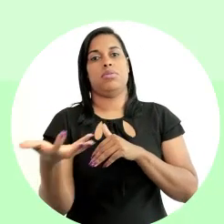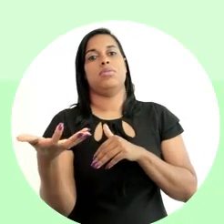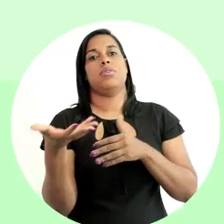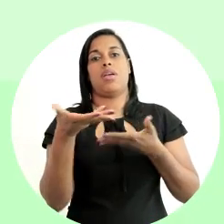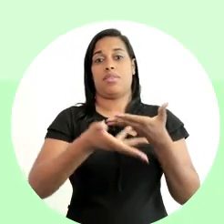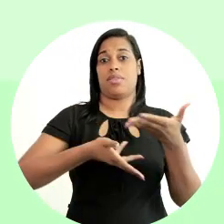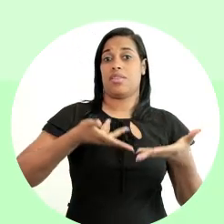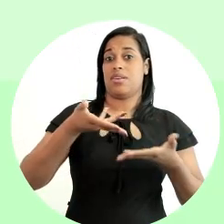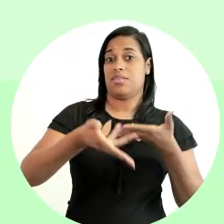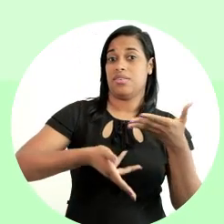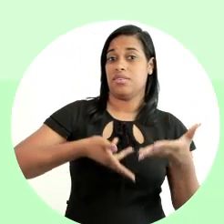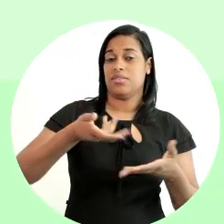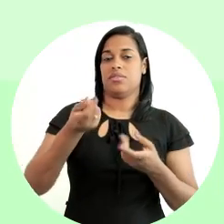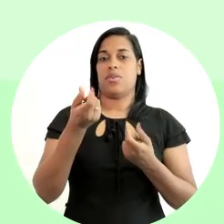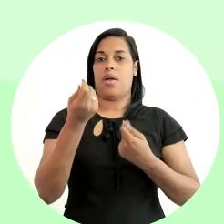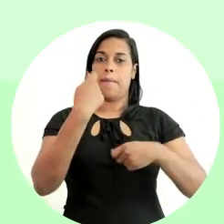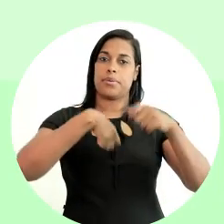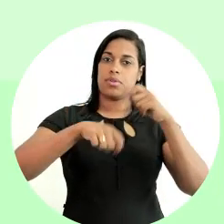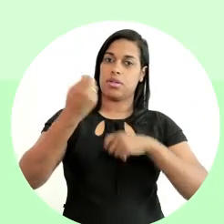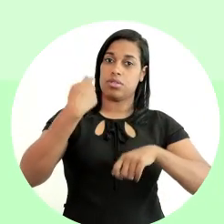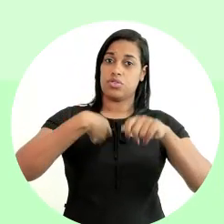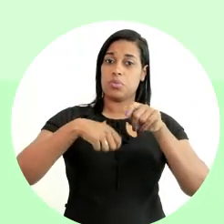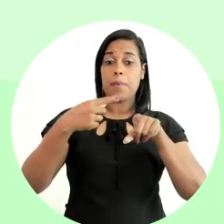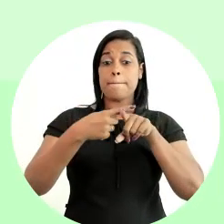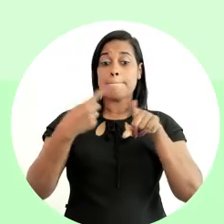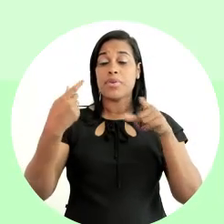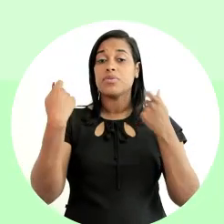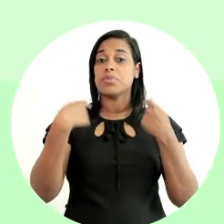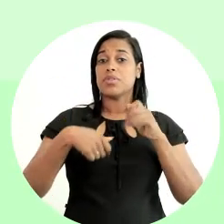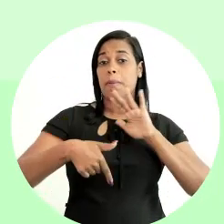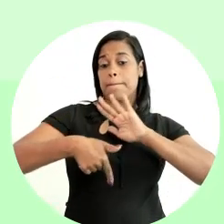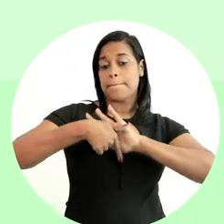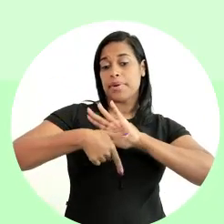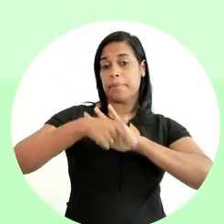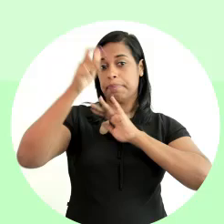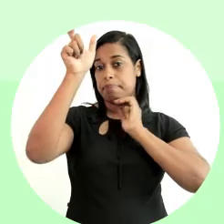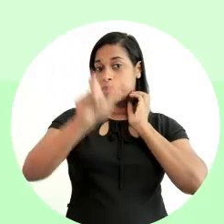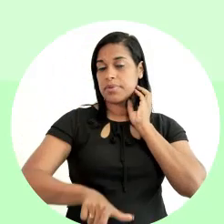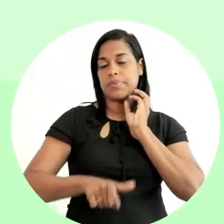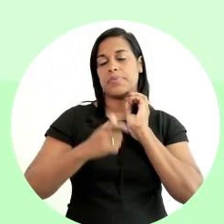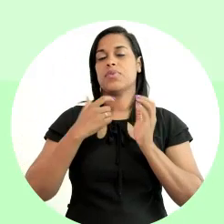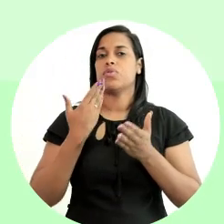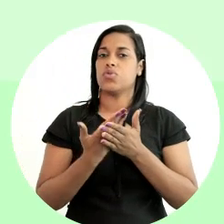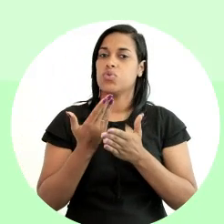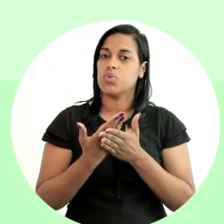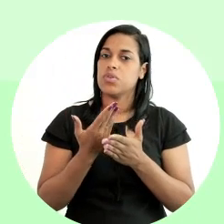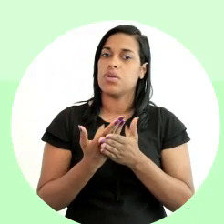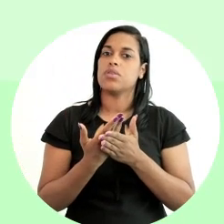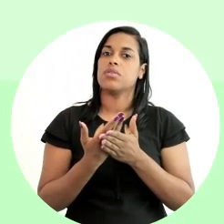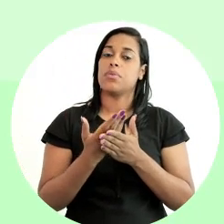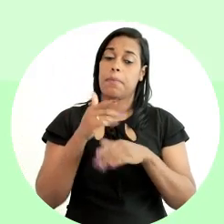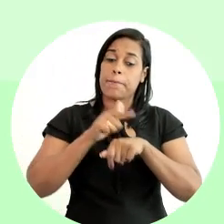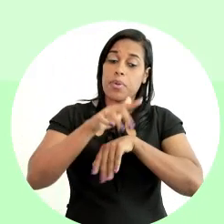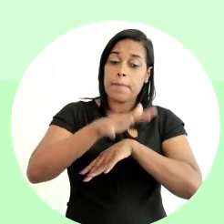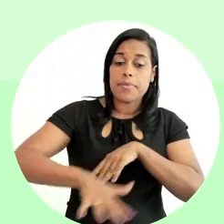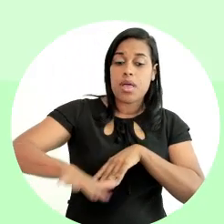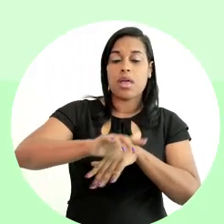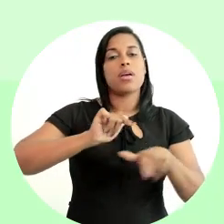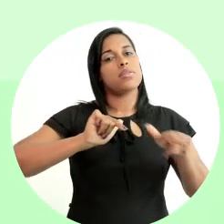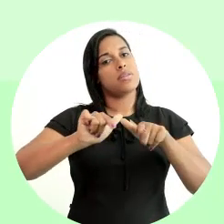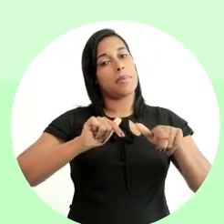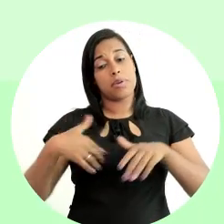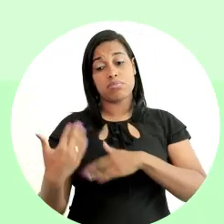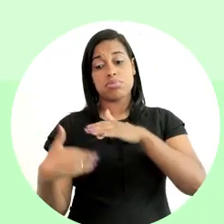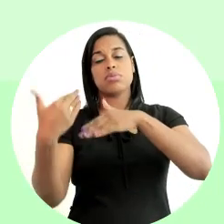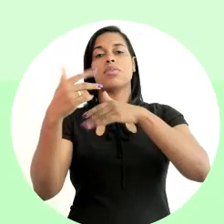produção, atender às demandas do capitalismo. Mas também tem o papel de preparar esse estudante para o mercado de trabalho e